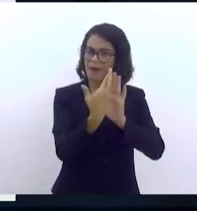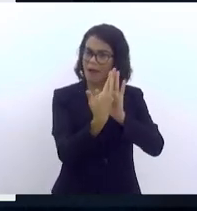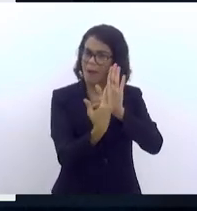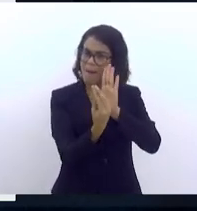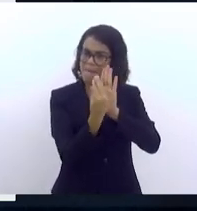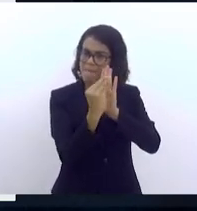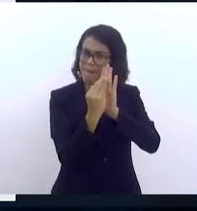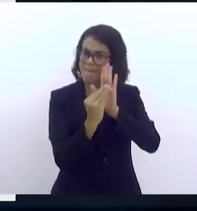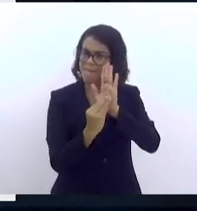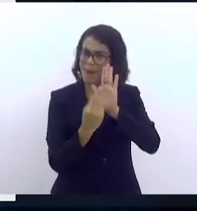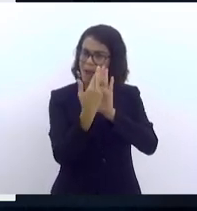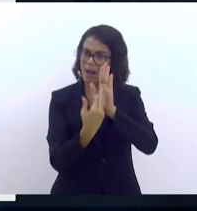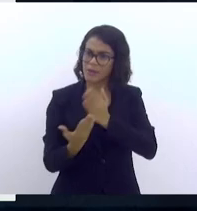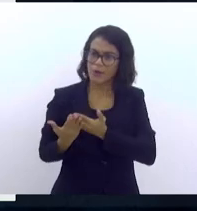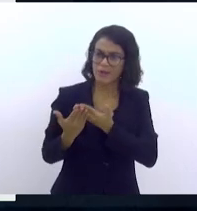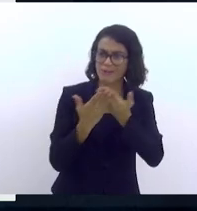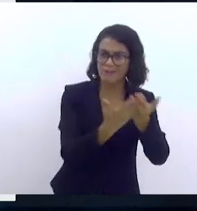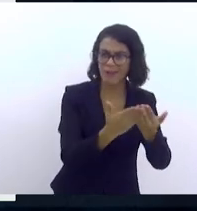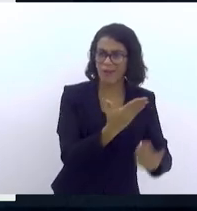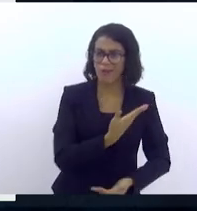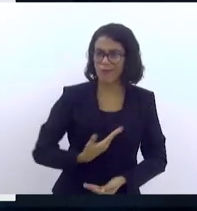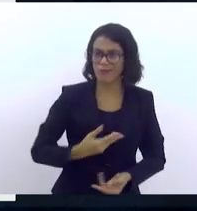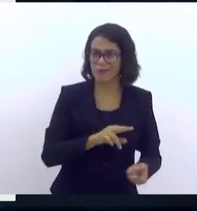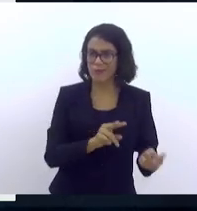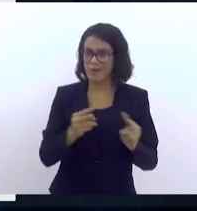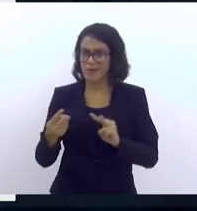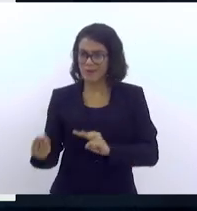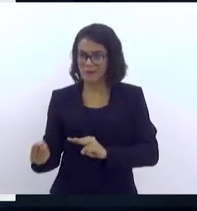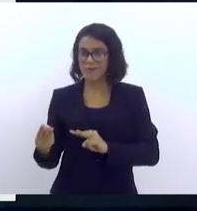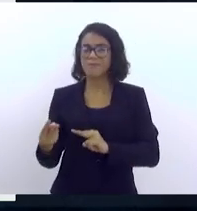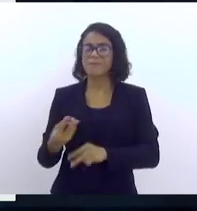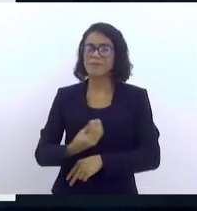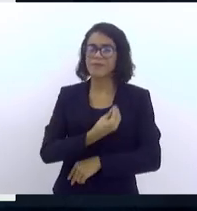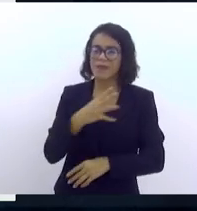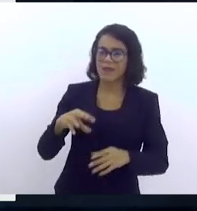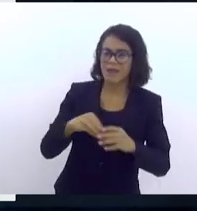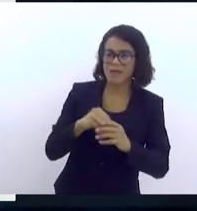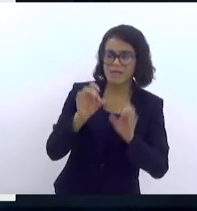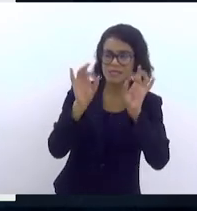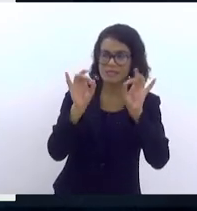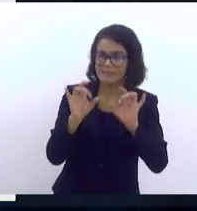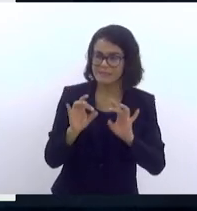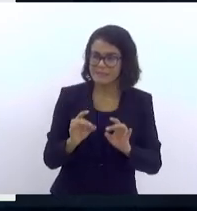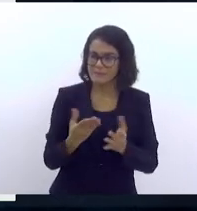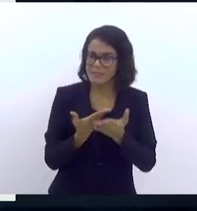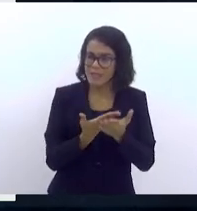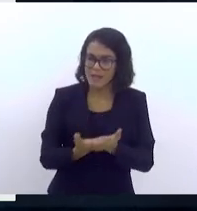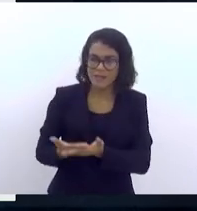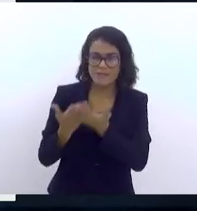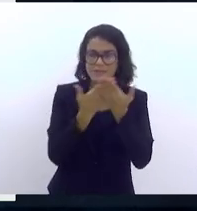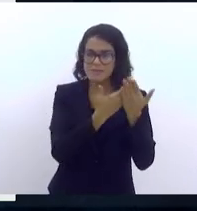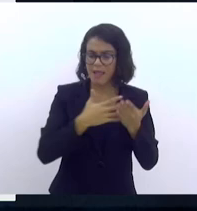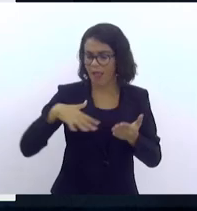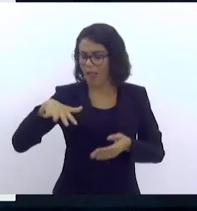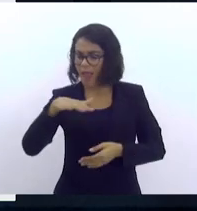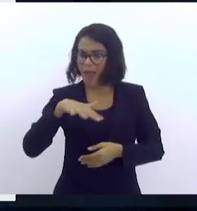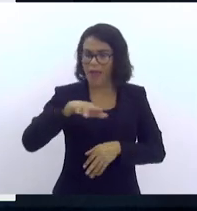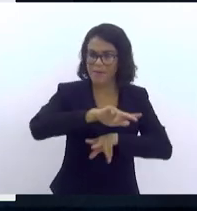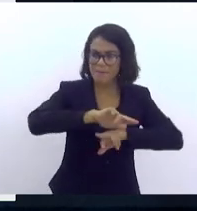que foi entregue ao governo de transição do qual fazem parte especialistas de diferentes áreas